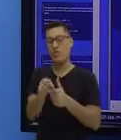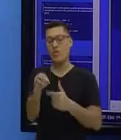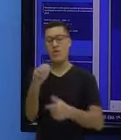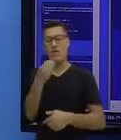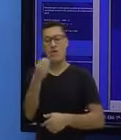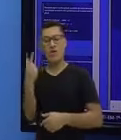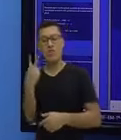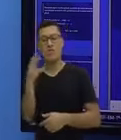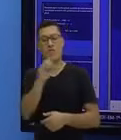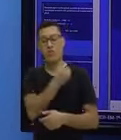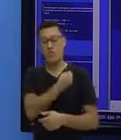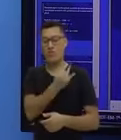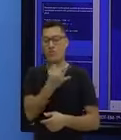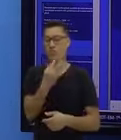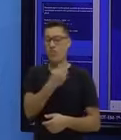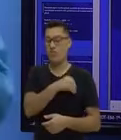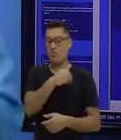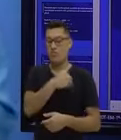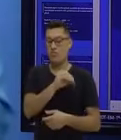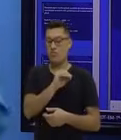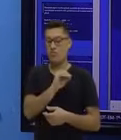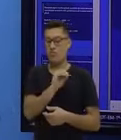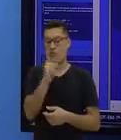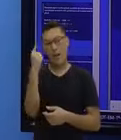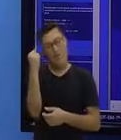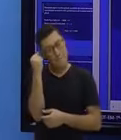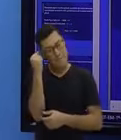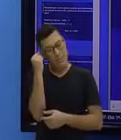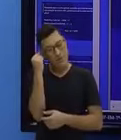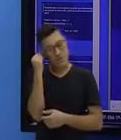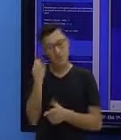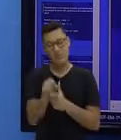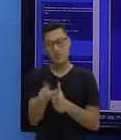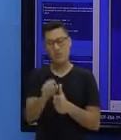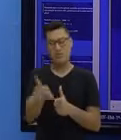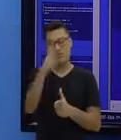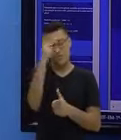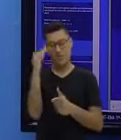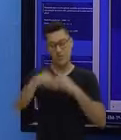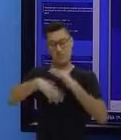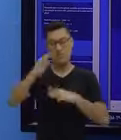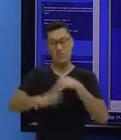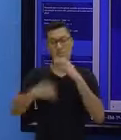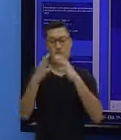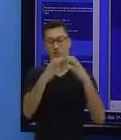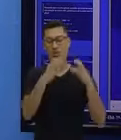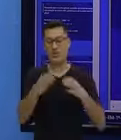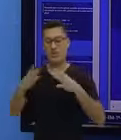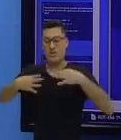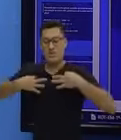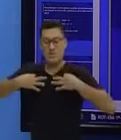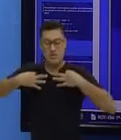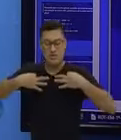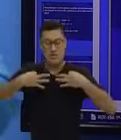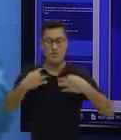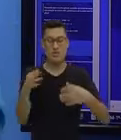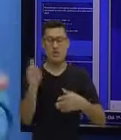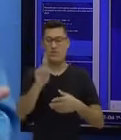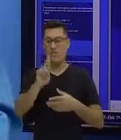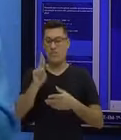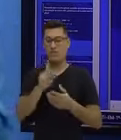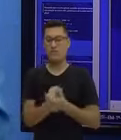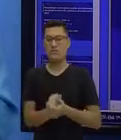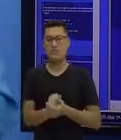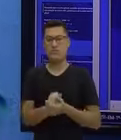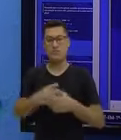vai pagar, ou melhor, pensa lá no vendedor, ele recebe uma comissão por cada camisa vendida. Então, se um dia ele vender